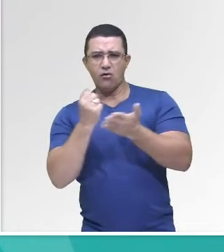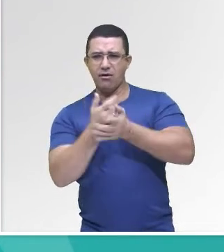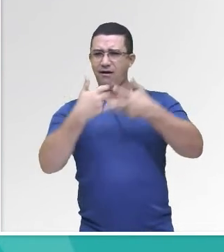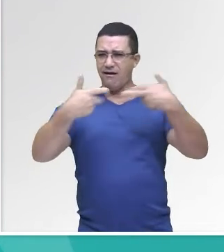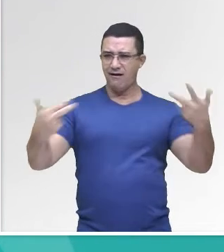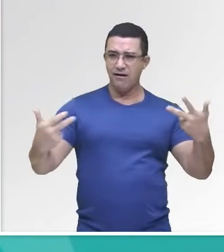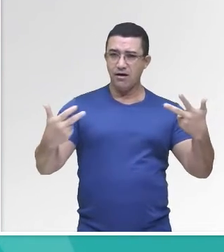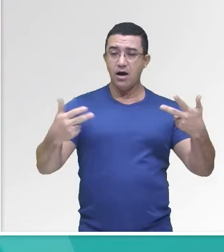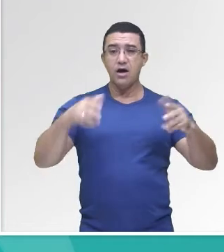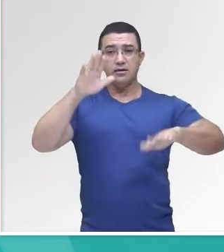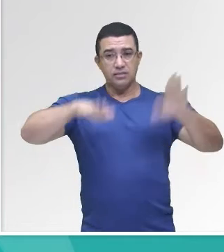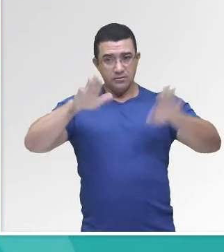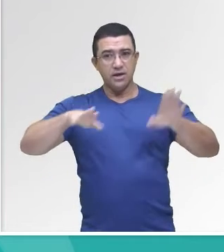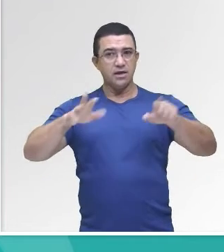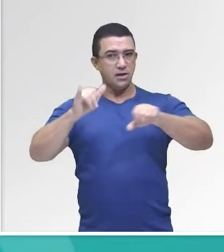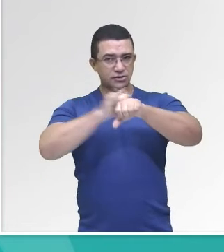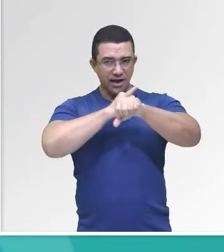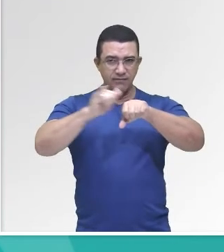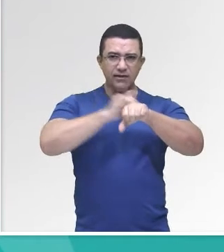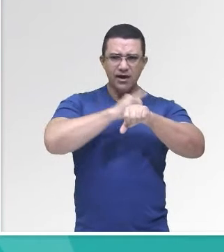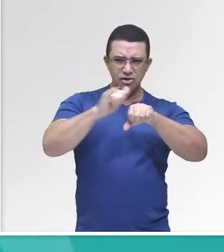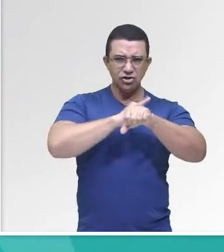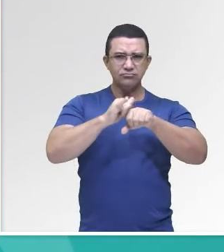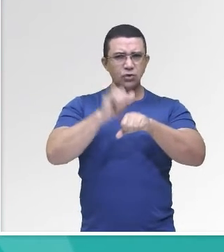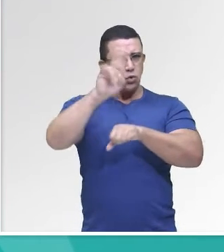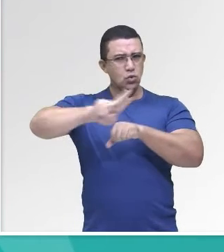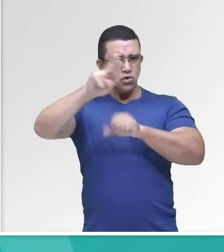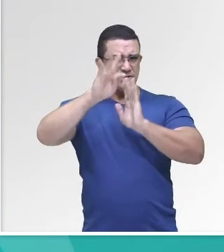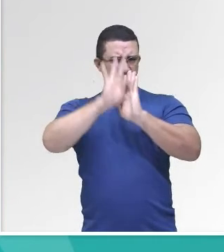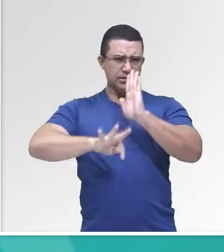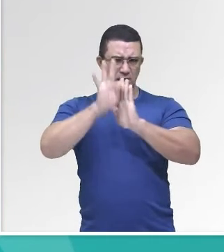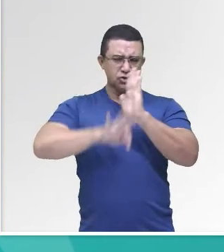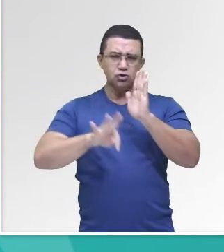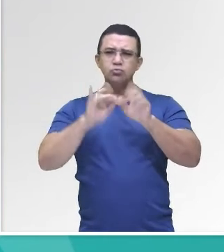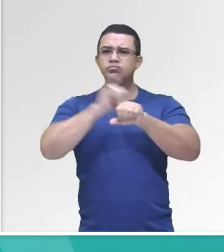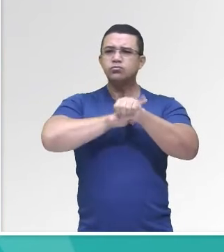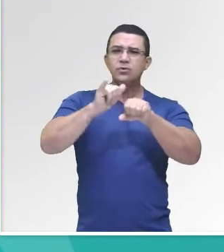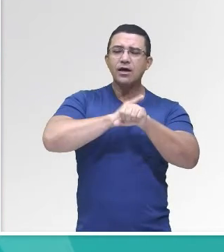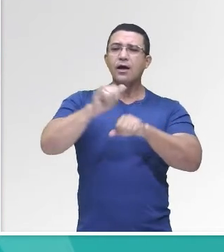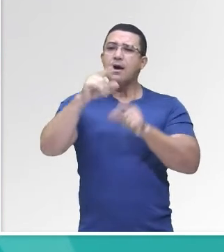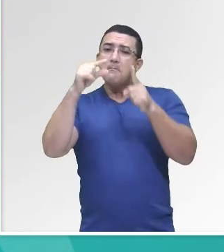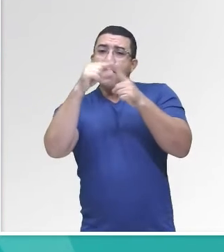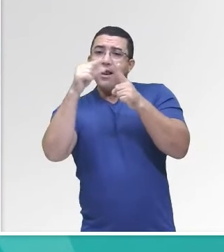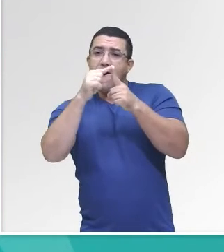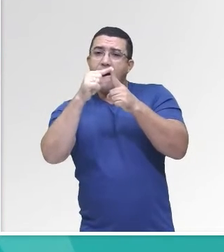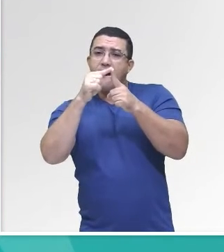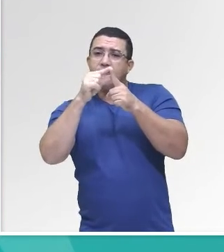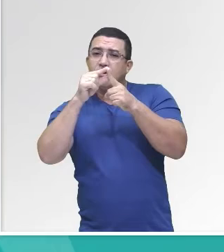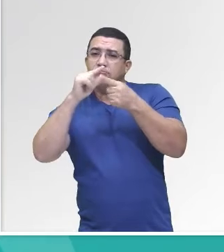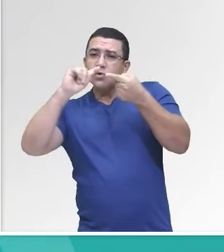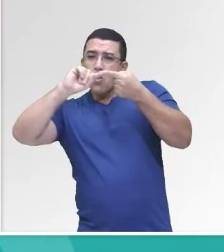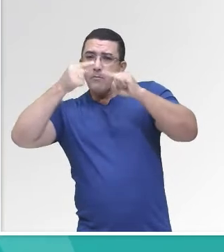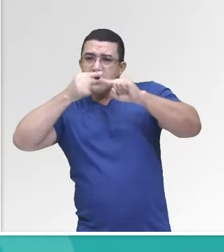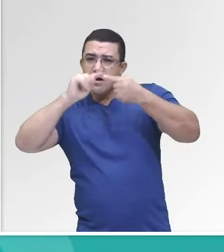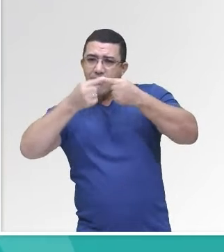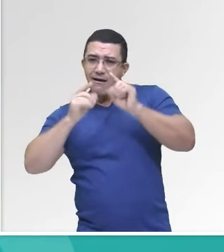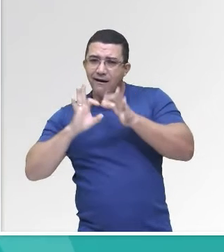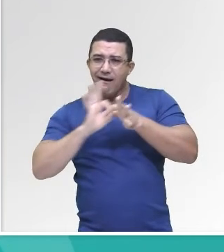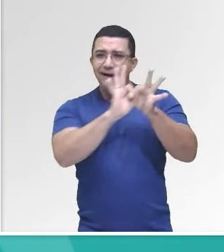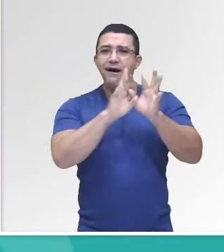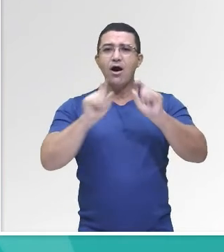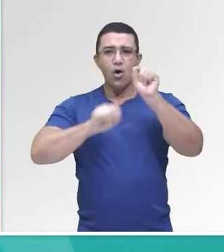distintos como a combinação de palavra e imagem. Então, eu estou dando até uma característica de um